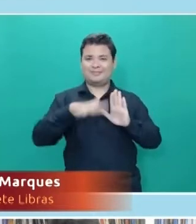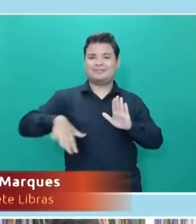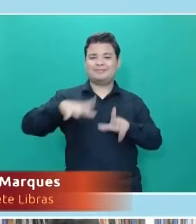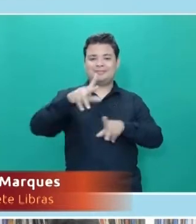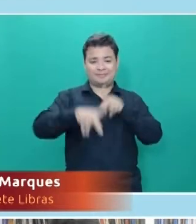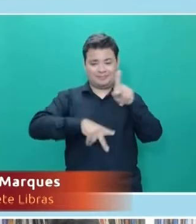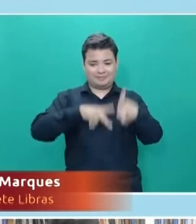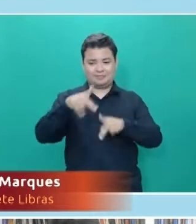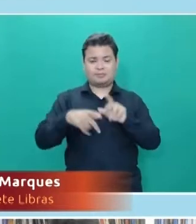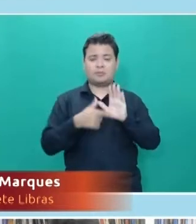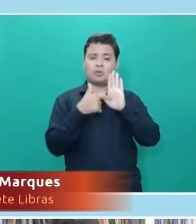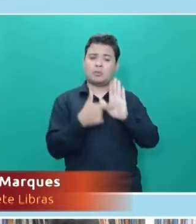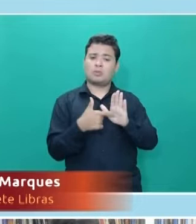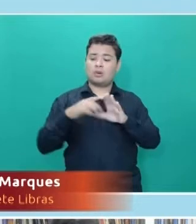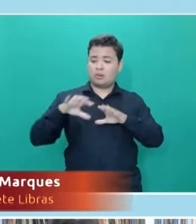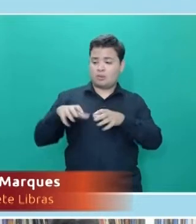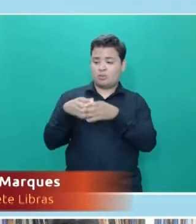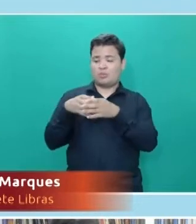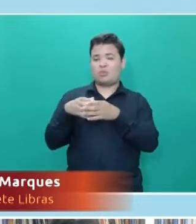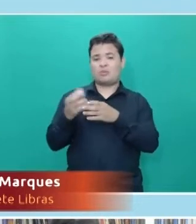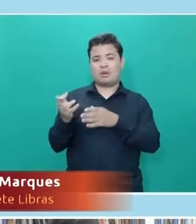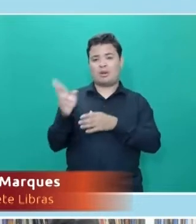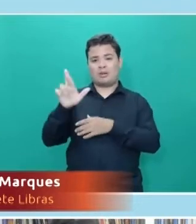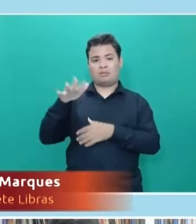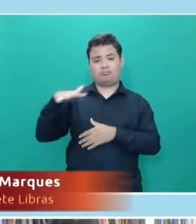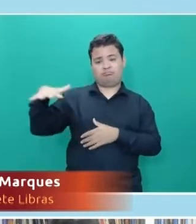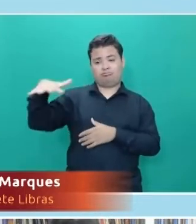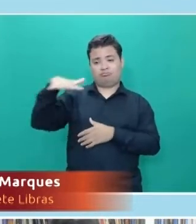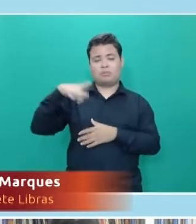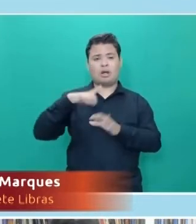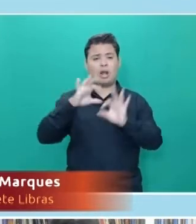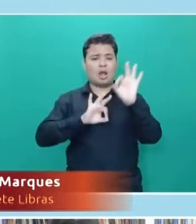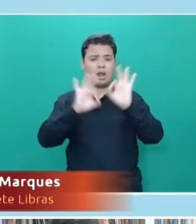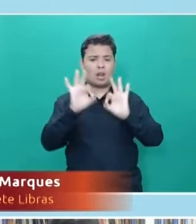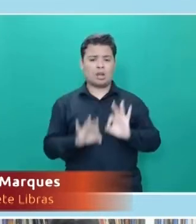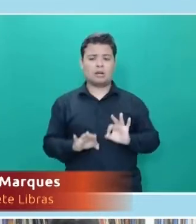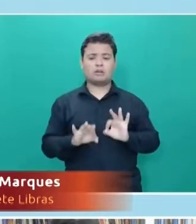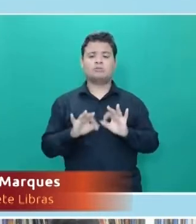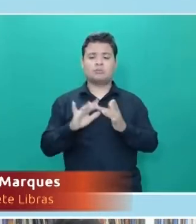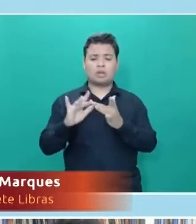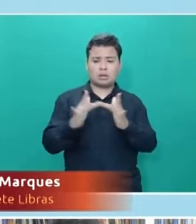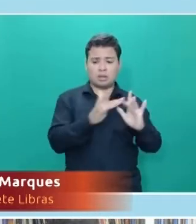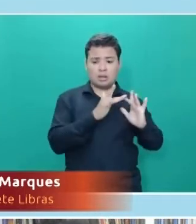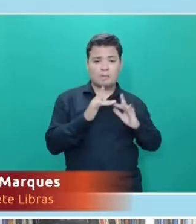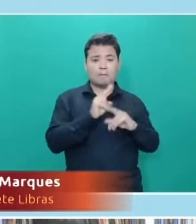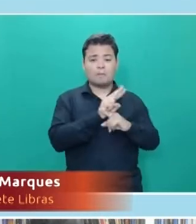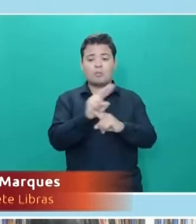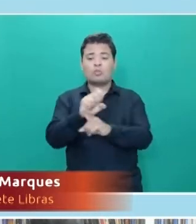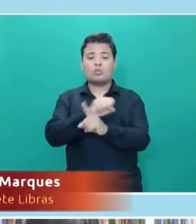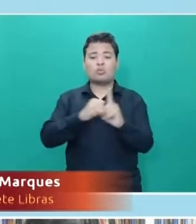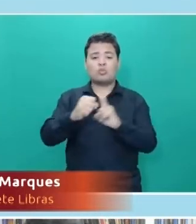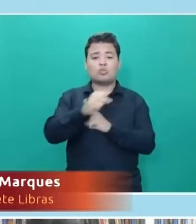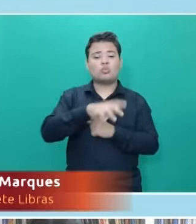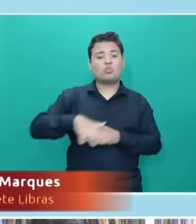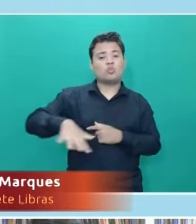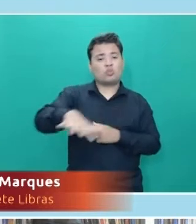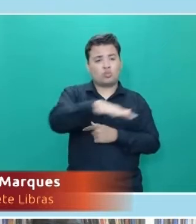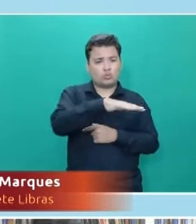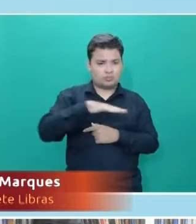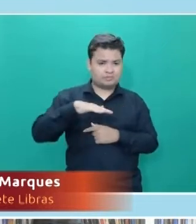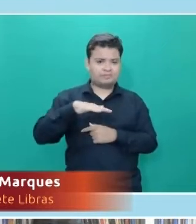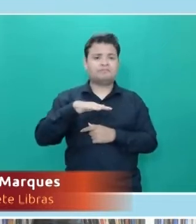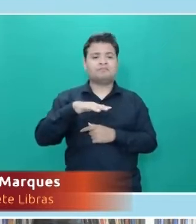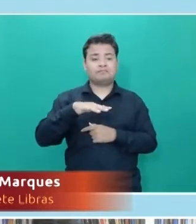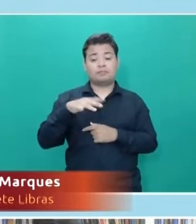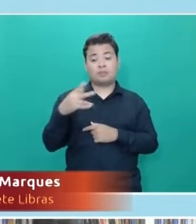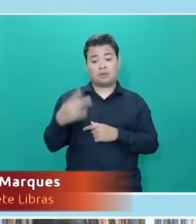representantes identificaram de criar uma rede de proteção social. Uma rede de proteção em que o cidadão